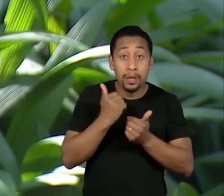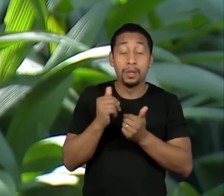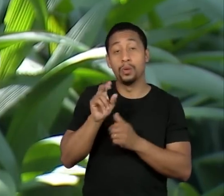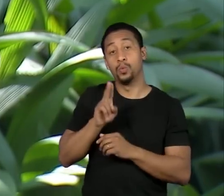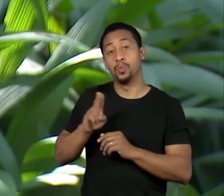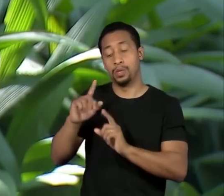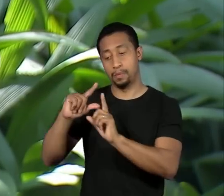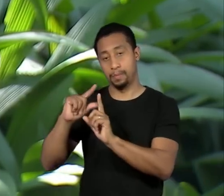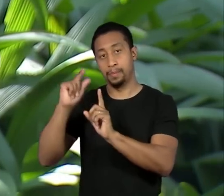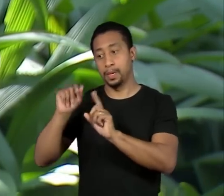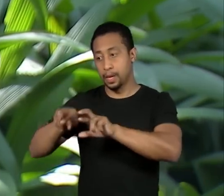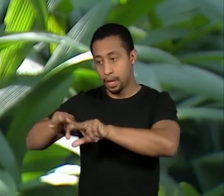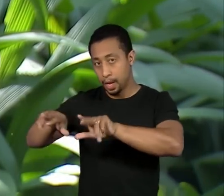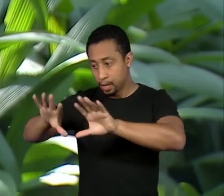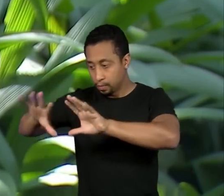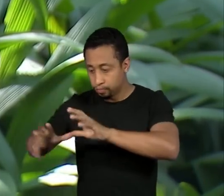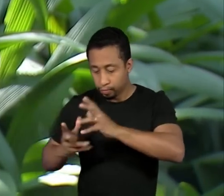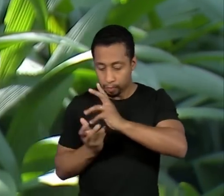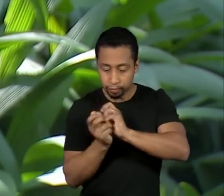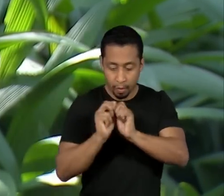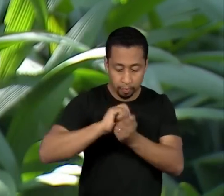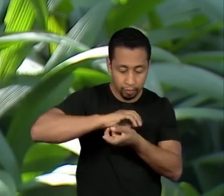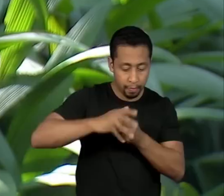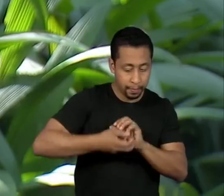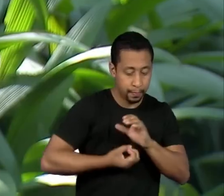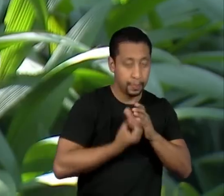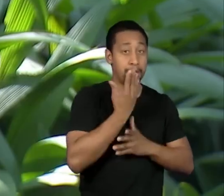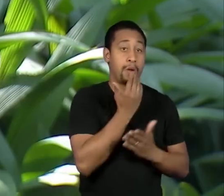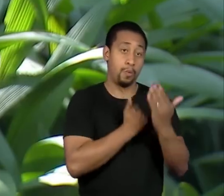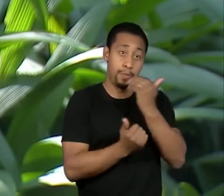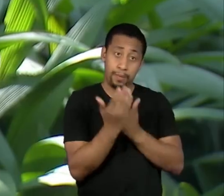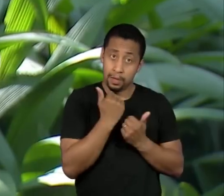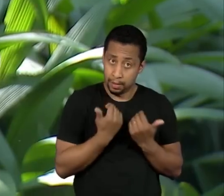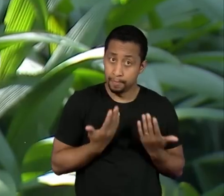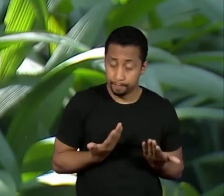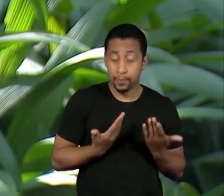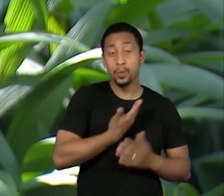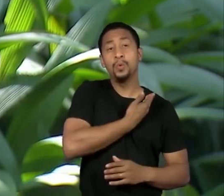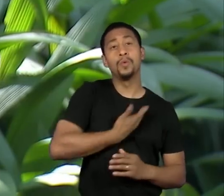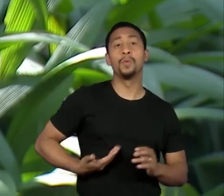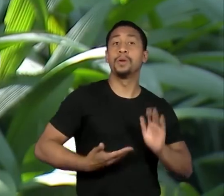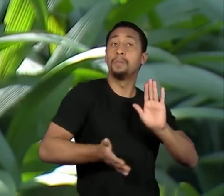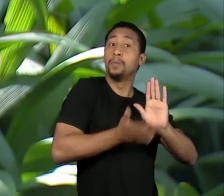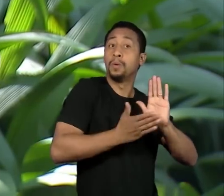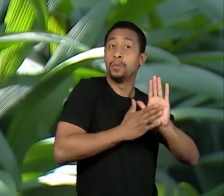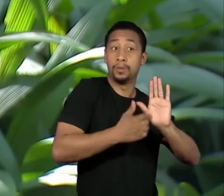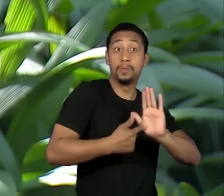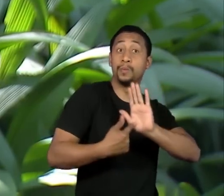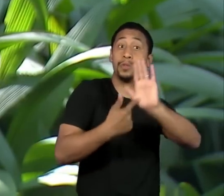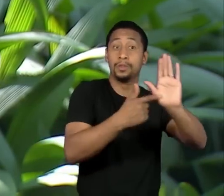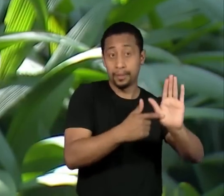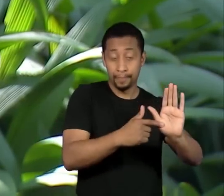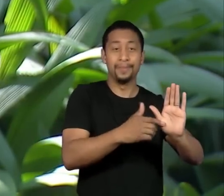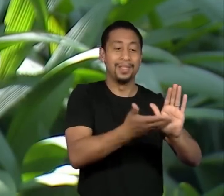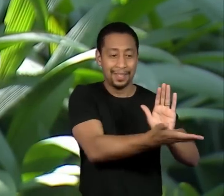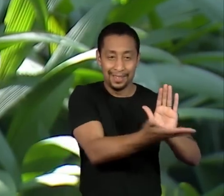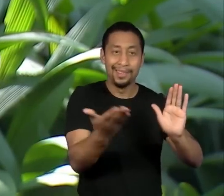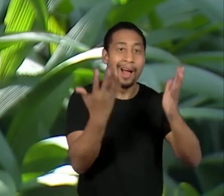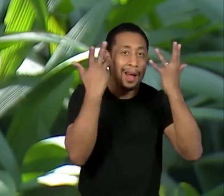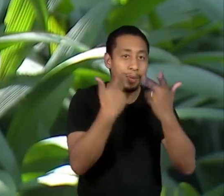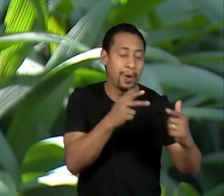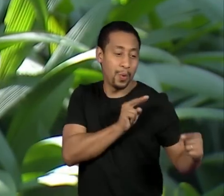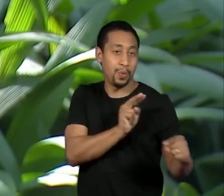deve implementar normas obrigatórias de bem-estar para os animais de criação e colocar fim aos subsídios destinados